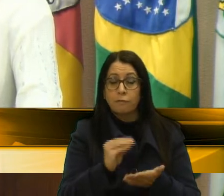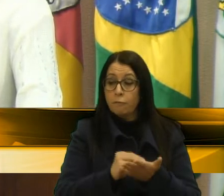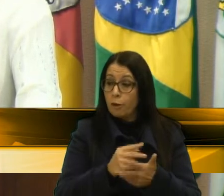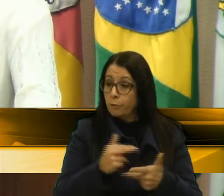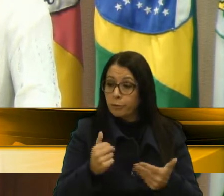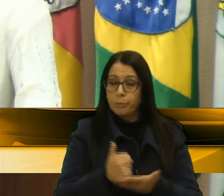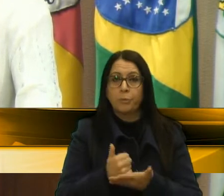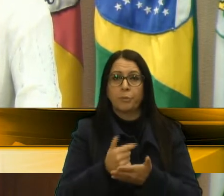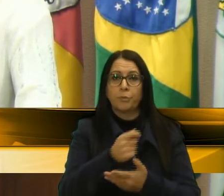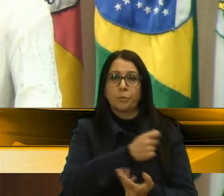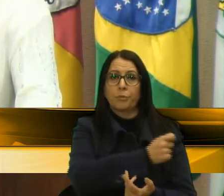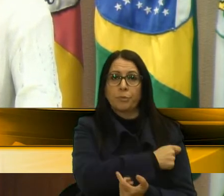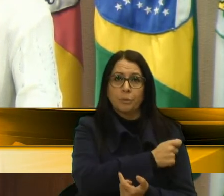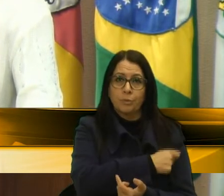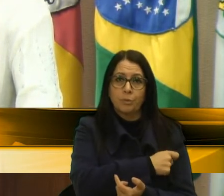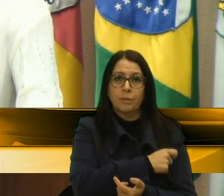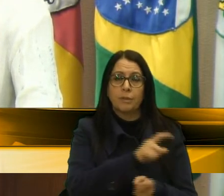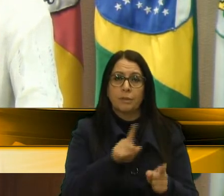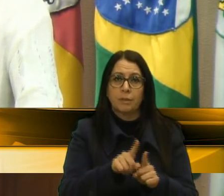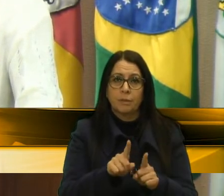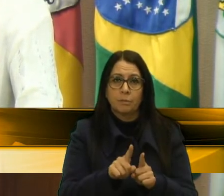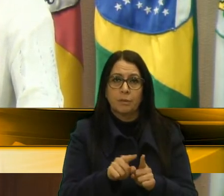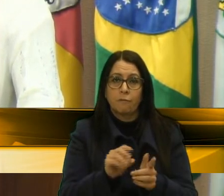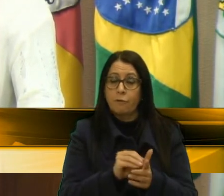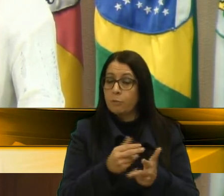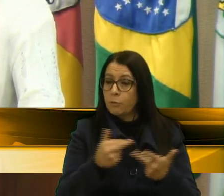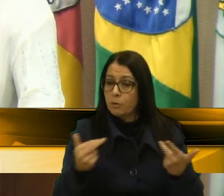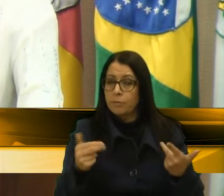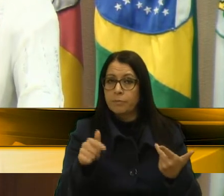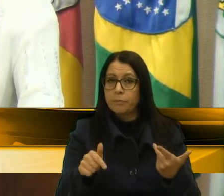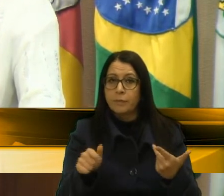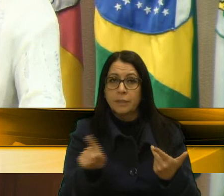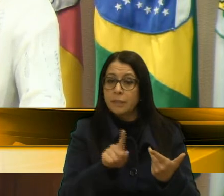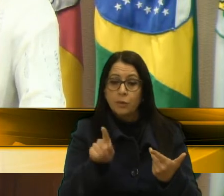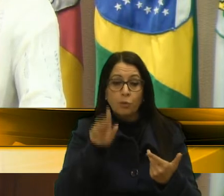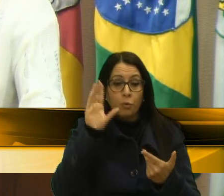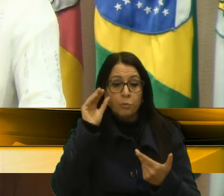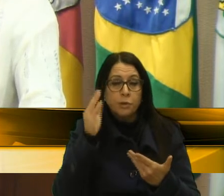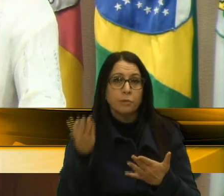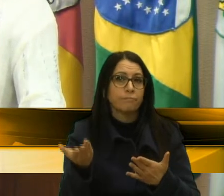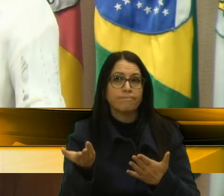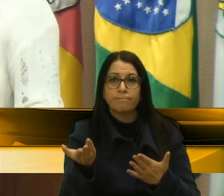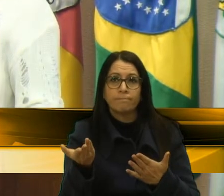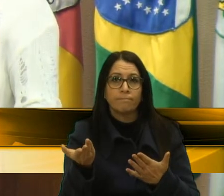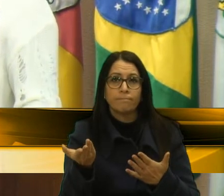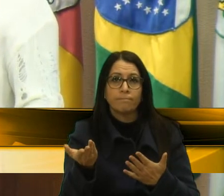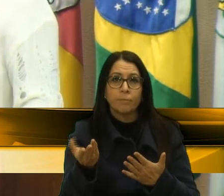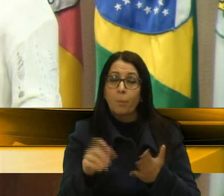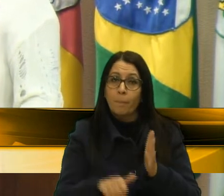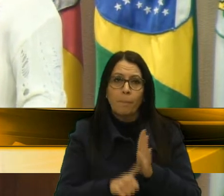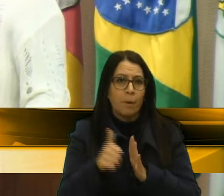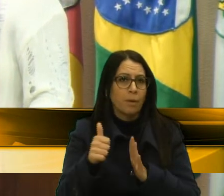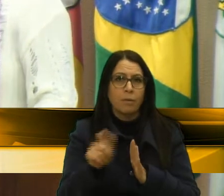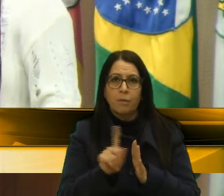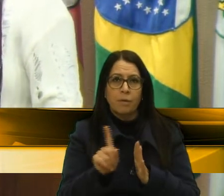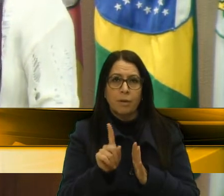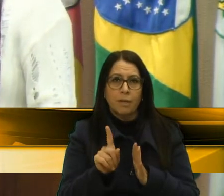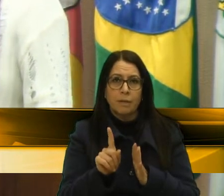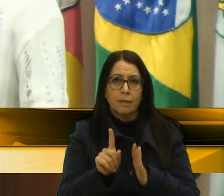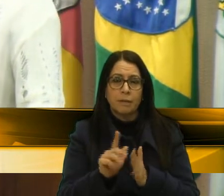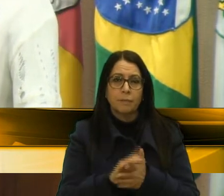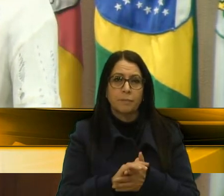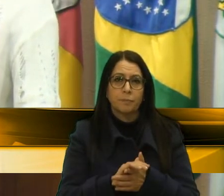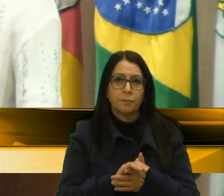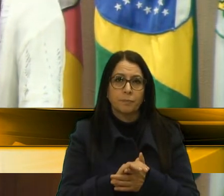os alunos estão também desassistidos, a gente não observa, né, uma melhora, um